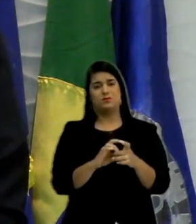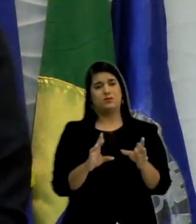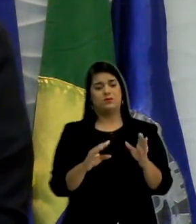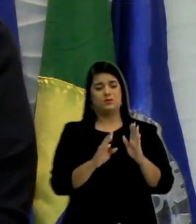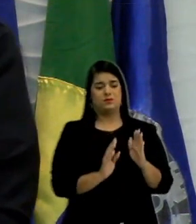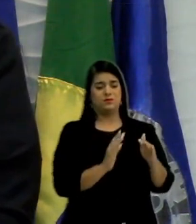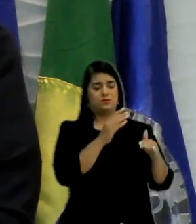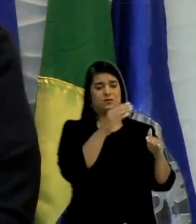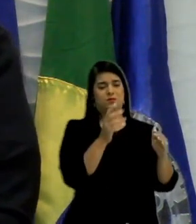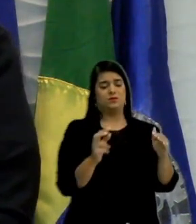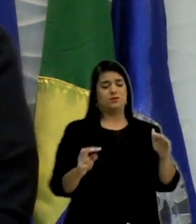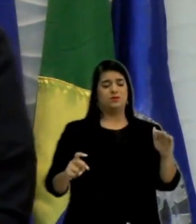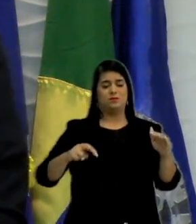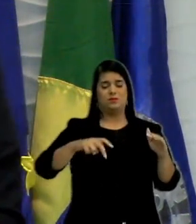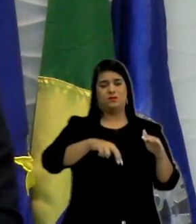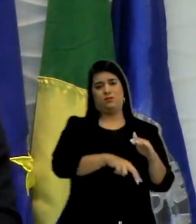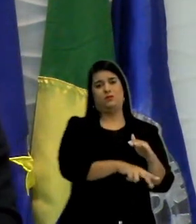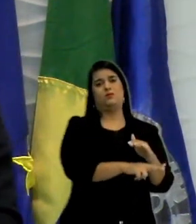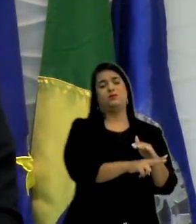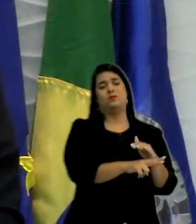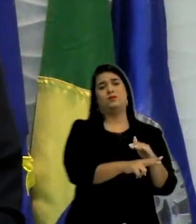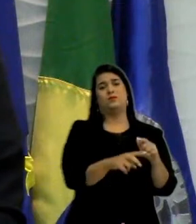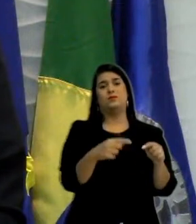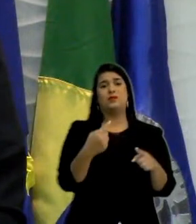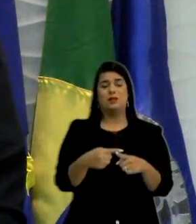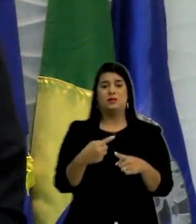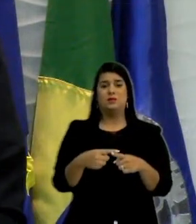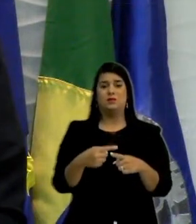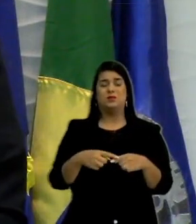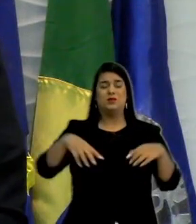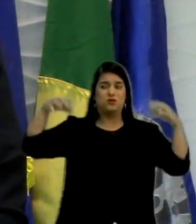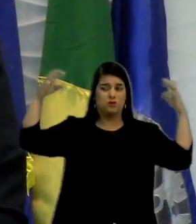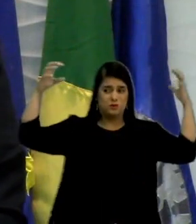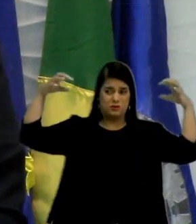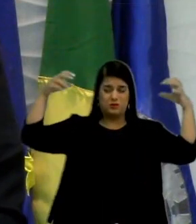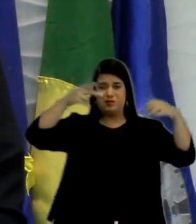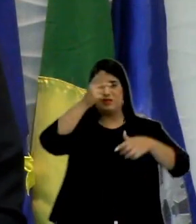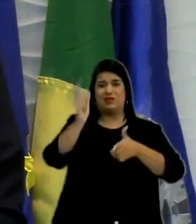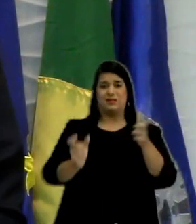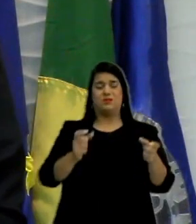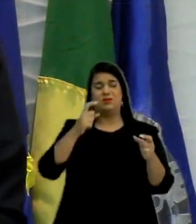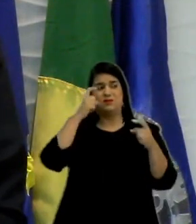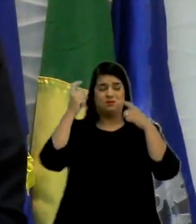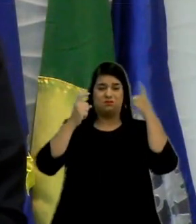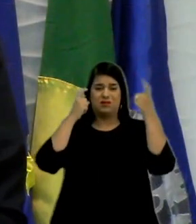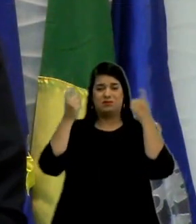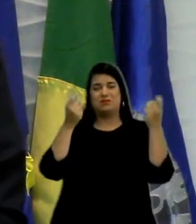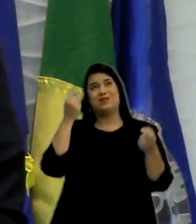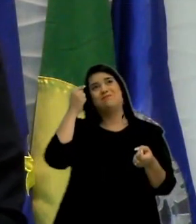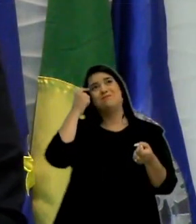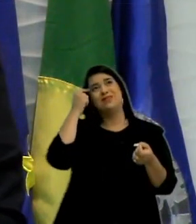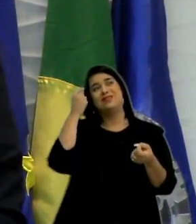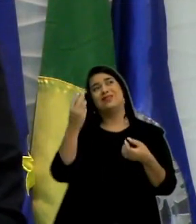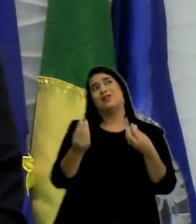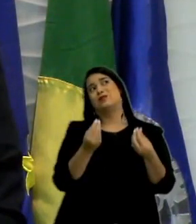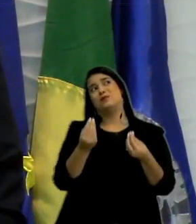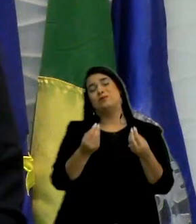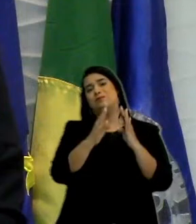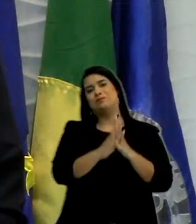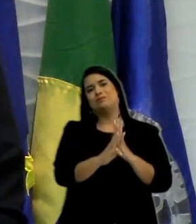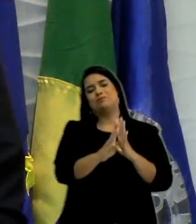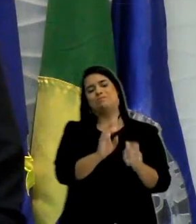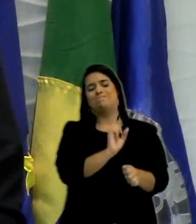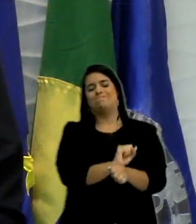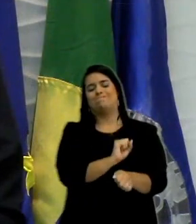de madrugada, né, vai começar o inverno e vai estar chovendo. E as pessoas já estão preocupadas com isso, porque tem que ir para a fila.